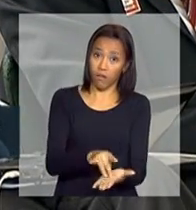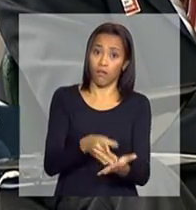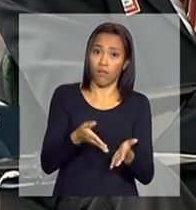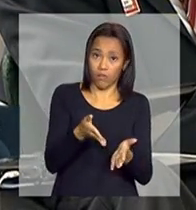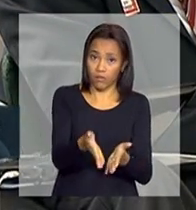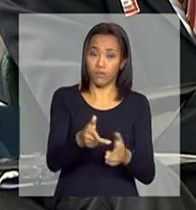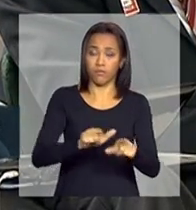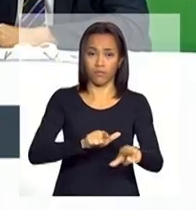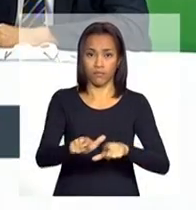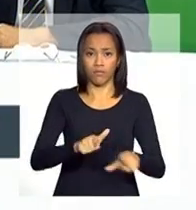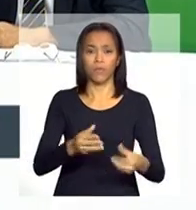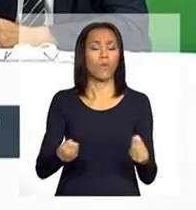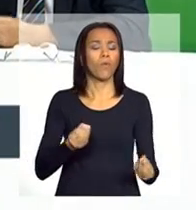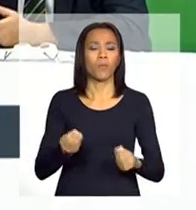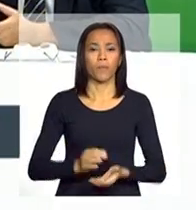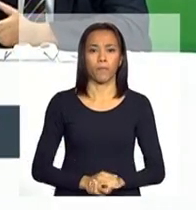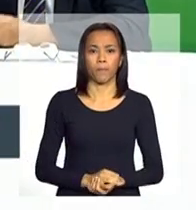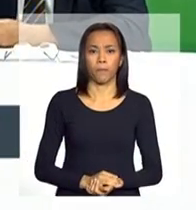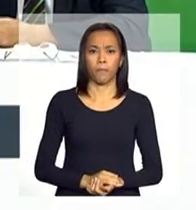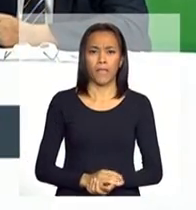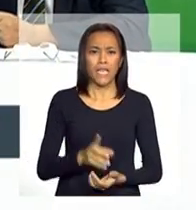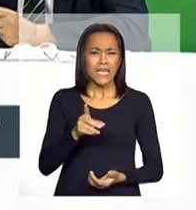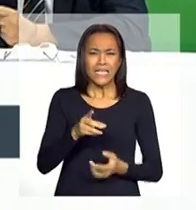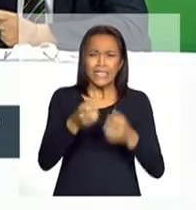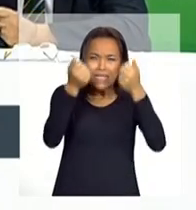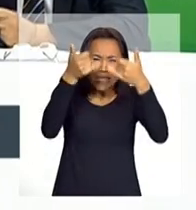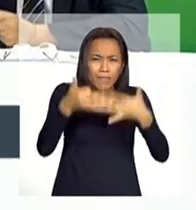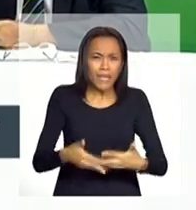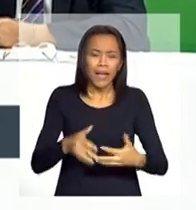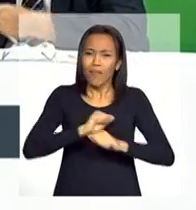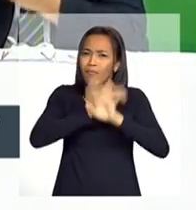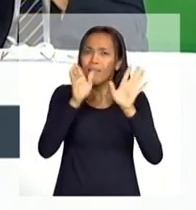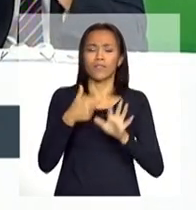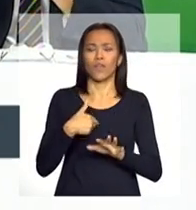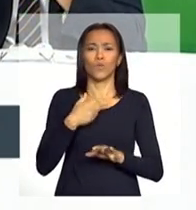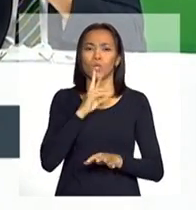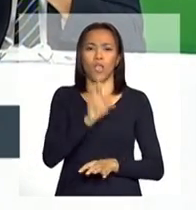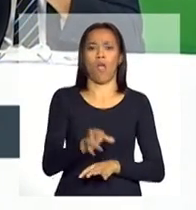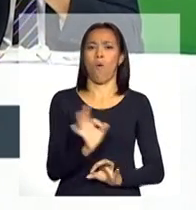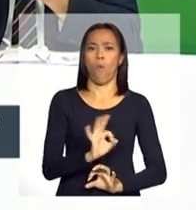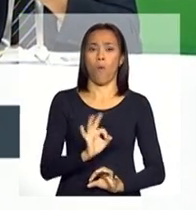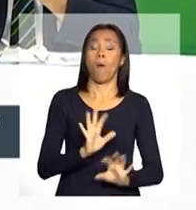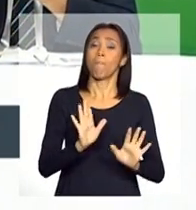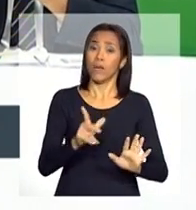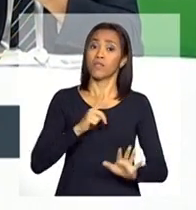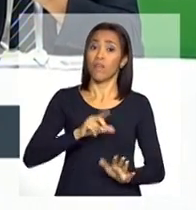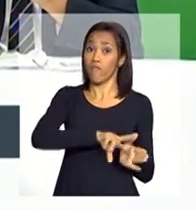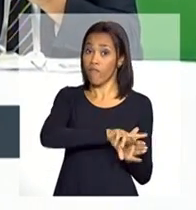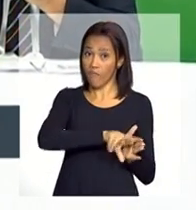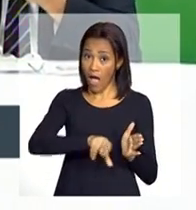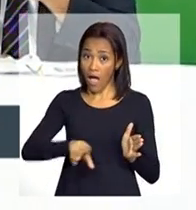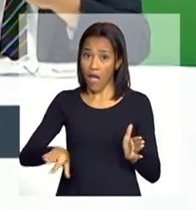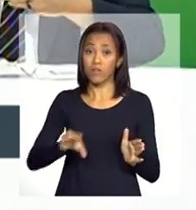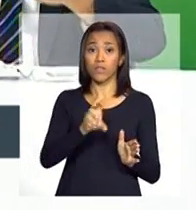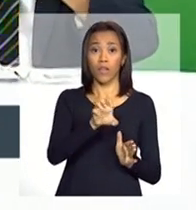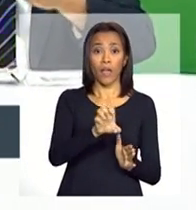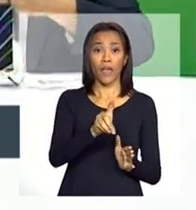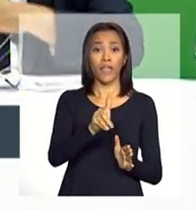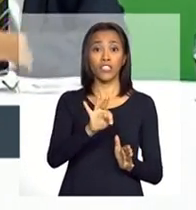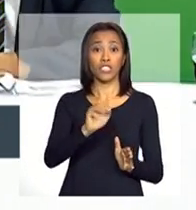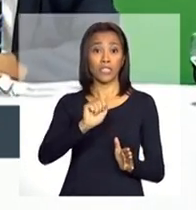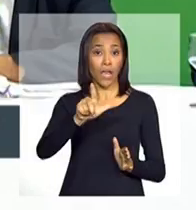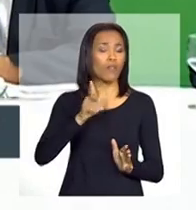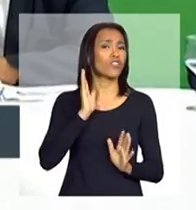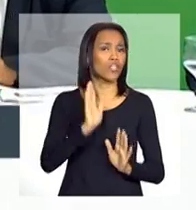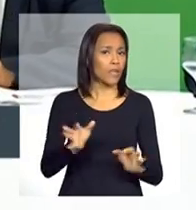de especificamente eu não não não não sei te dizer aqui mas eu quero dizer o seguinte e tem muitos editais que estão prontos já porque isso está no forno